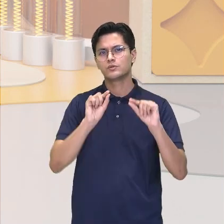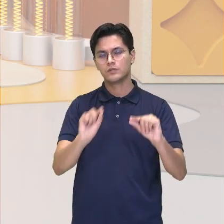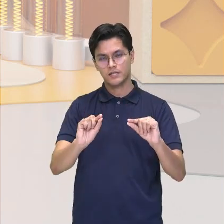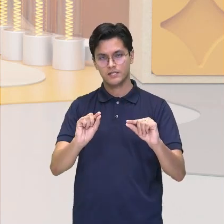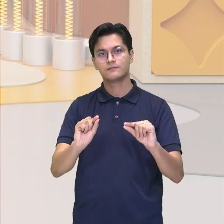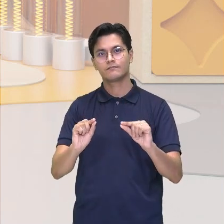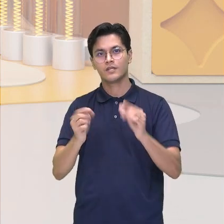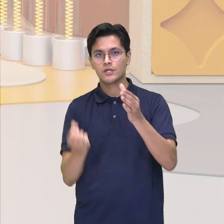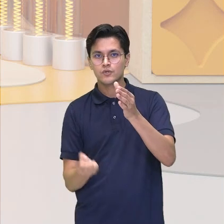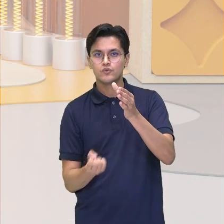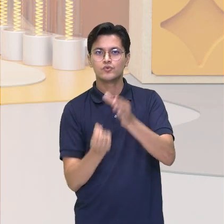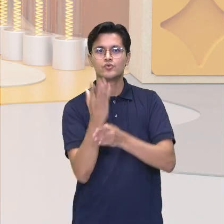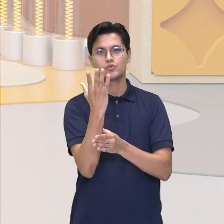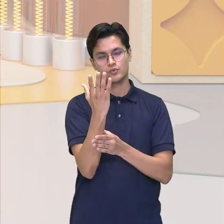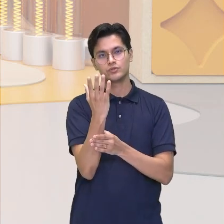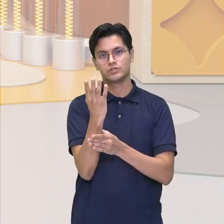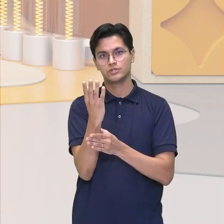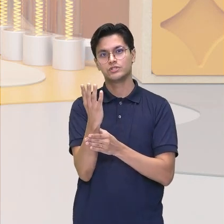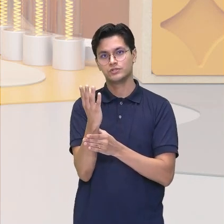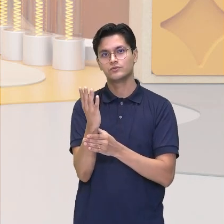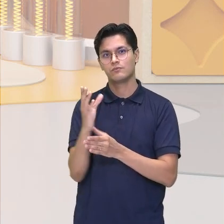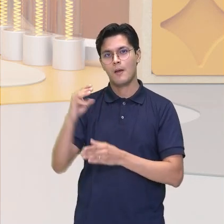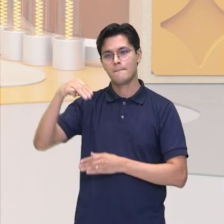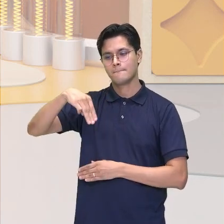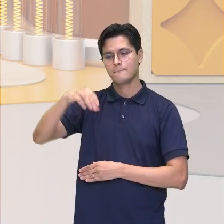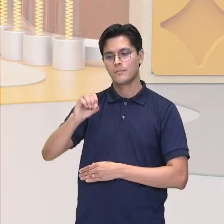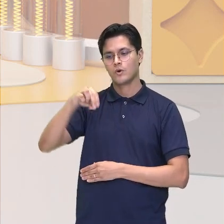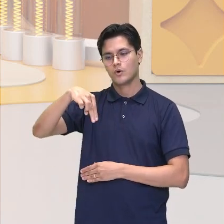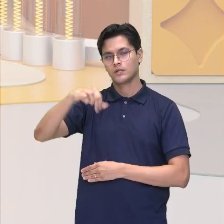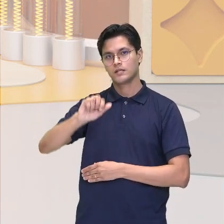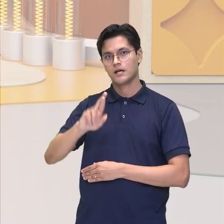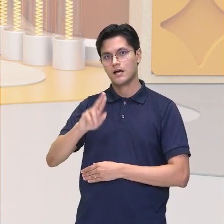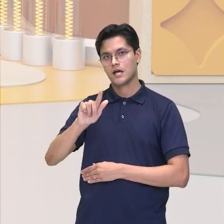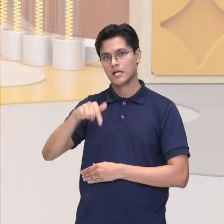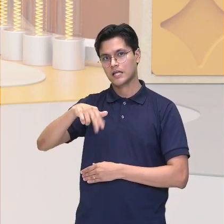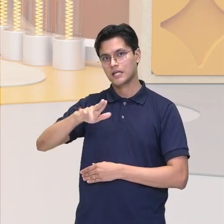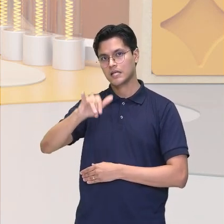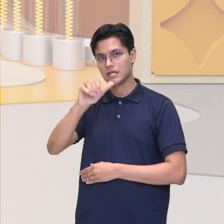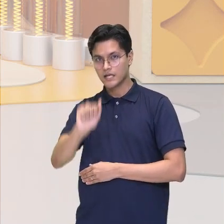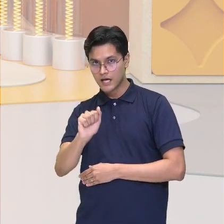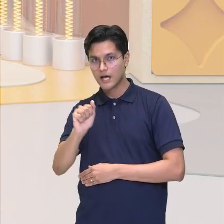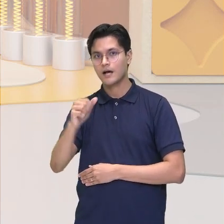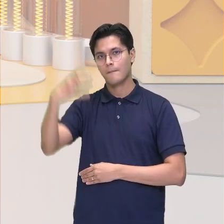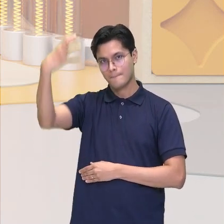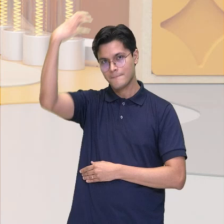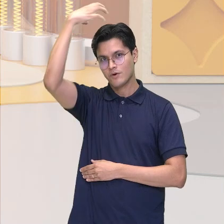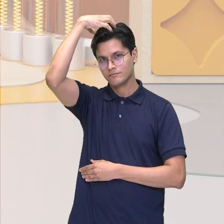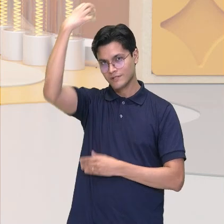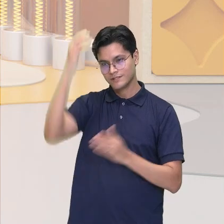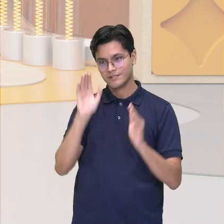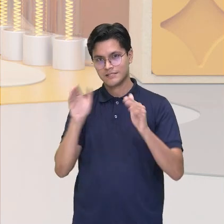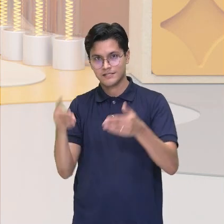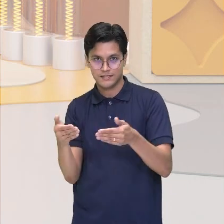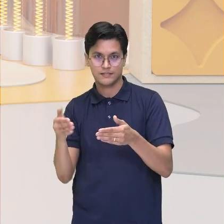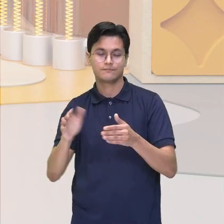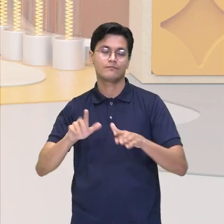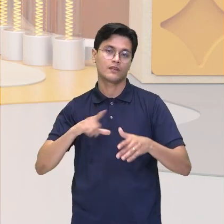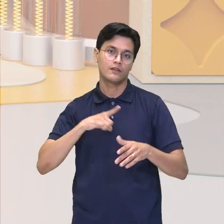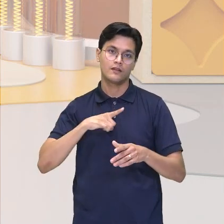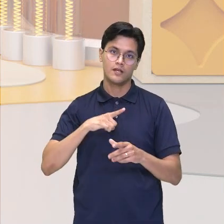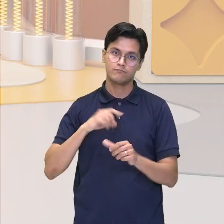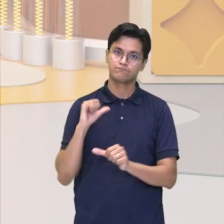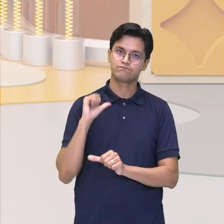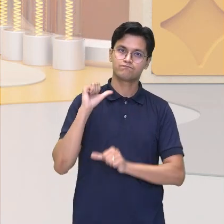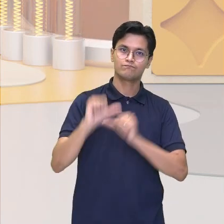surgimento de monarquias centralizadas. Então, mudanças no equilíbrio de poder com